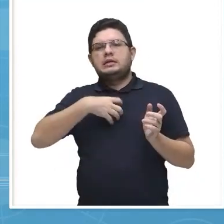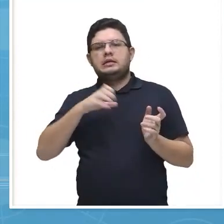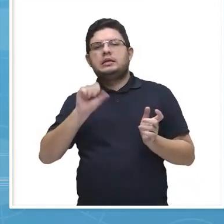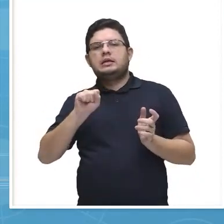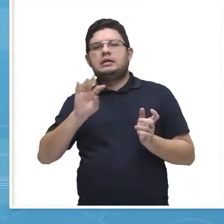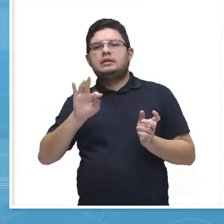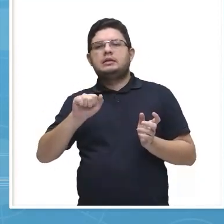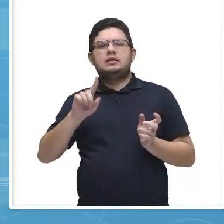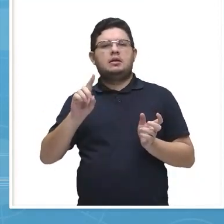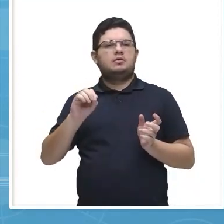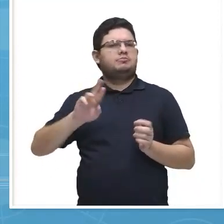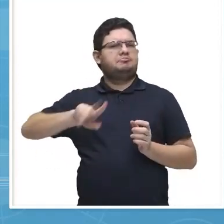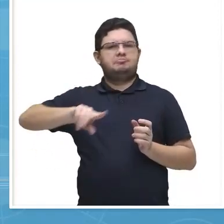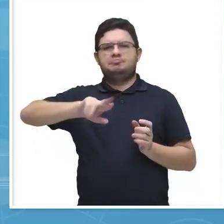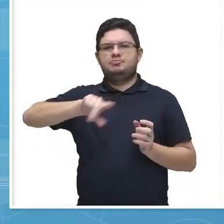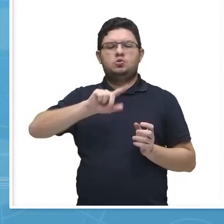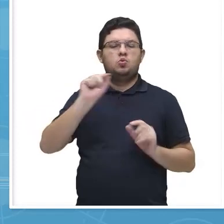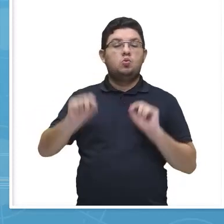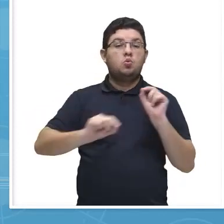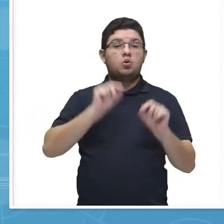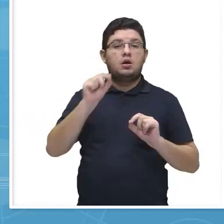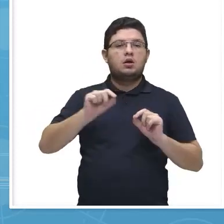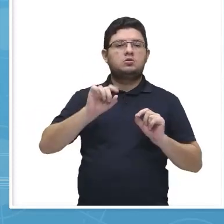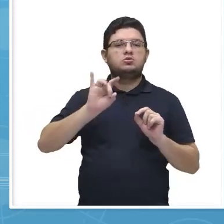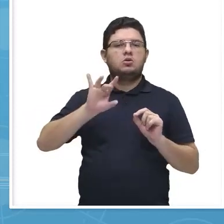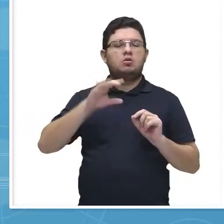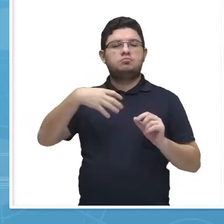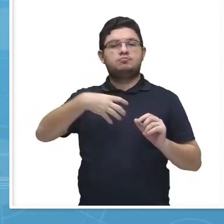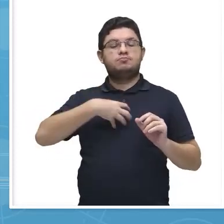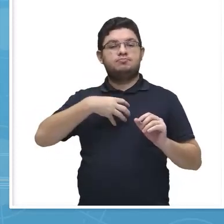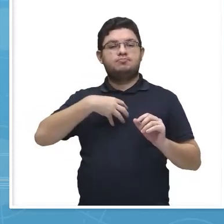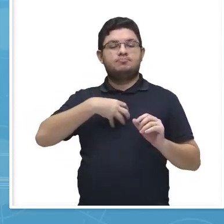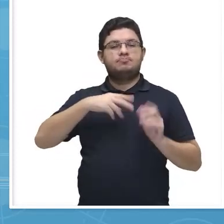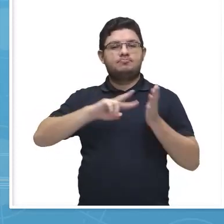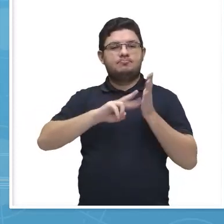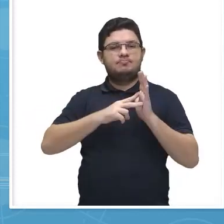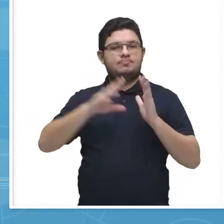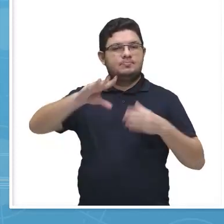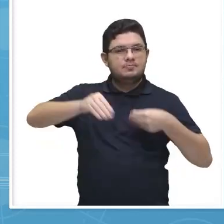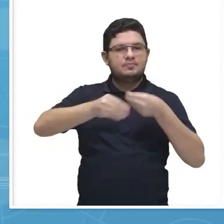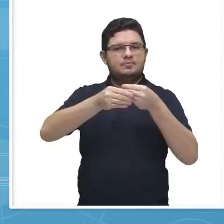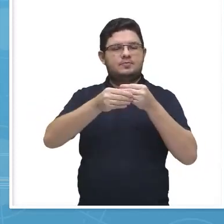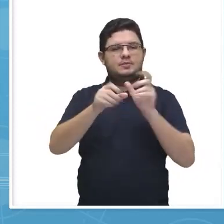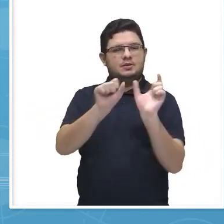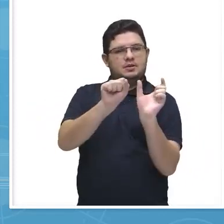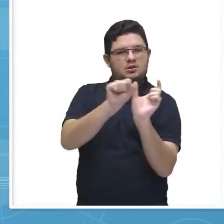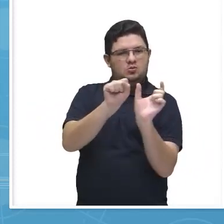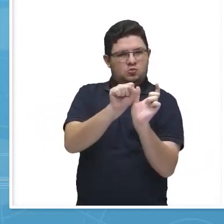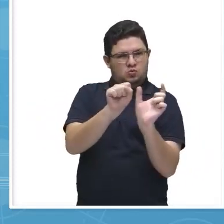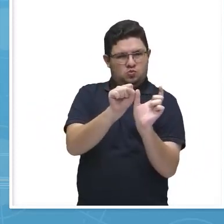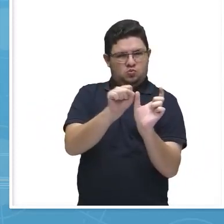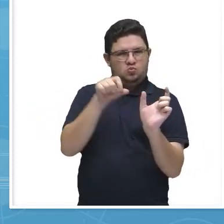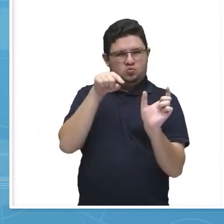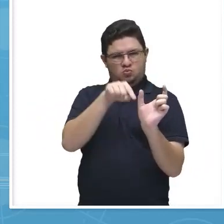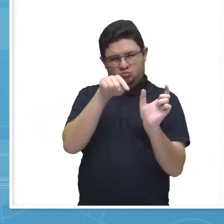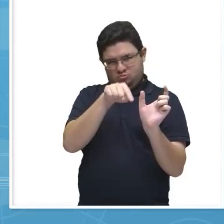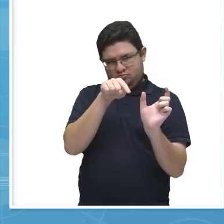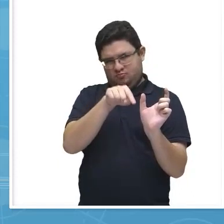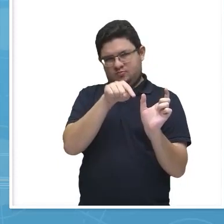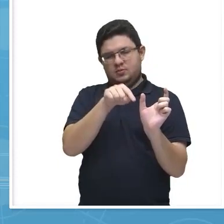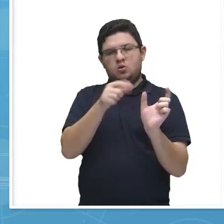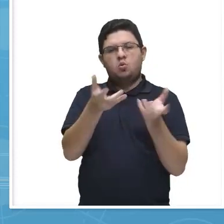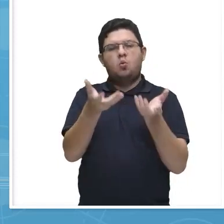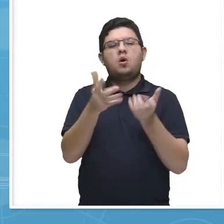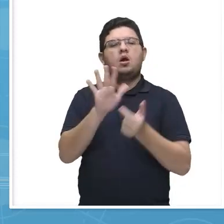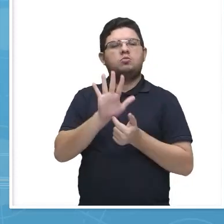condição do sujeito, ele vai completar o sentido do sujeito, completar o sentido daquilo que eu quero